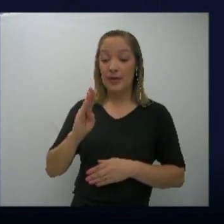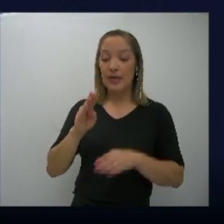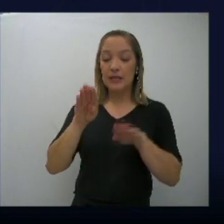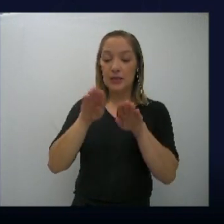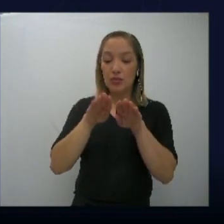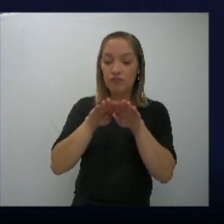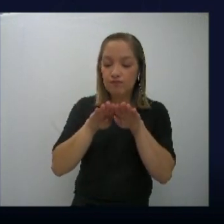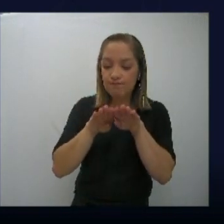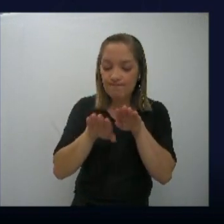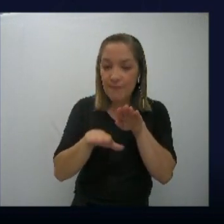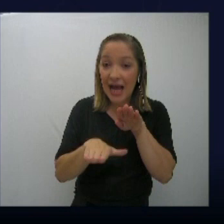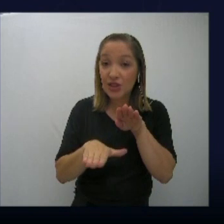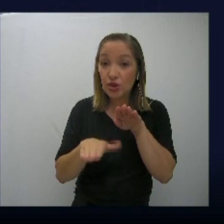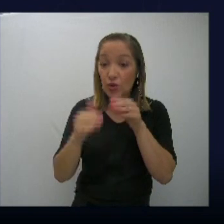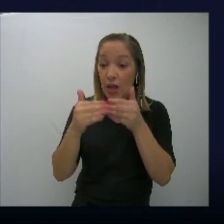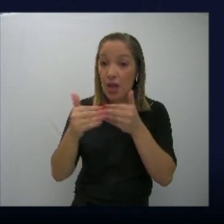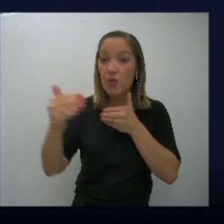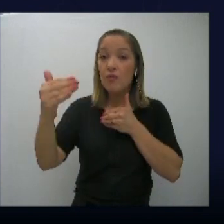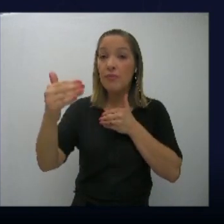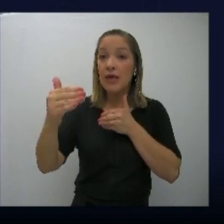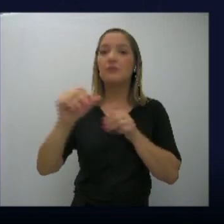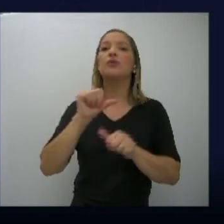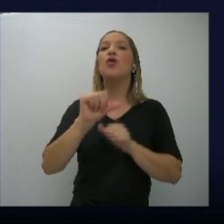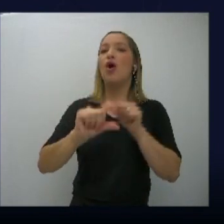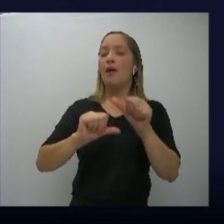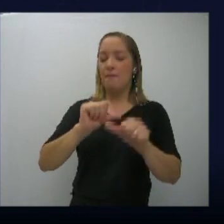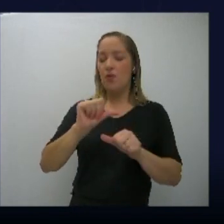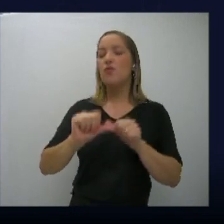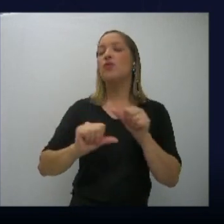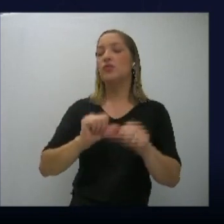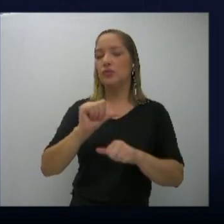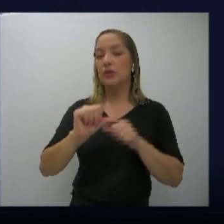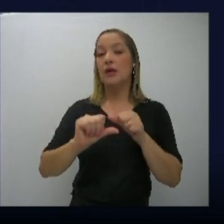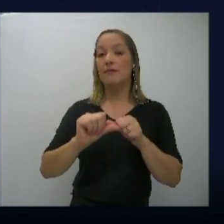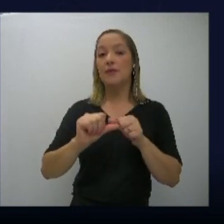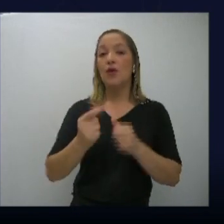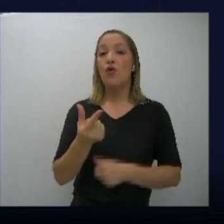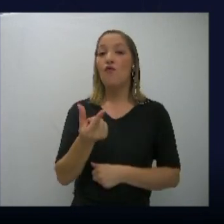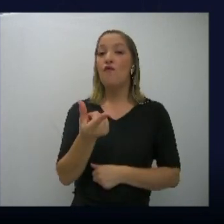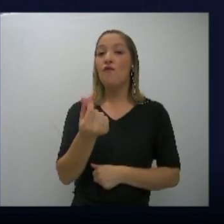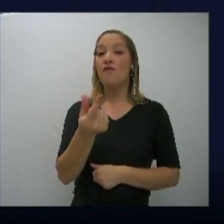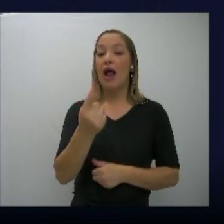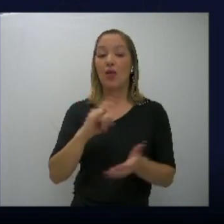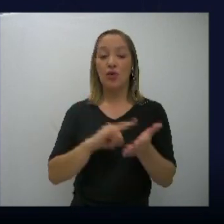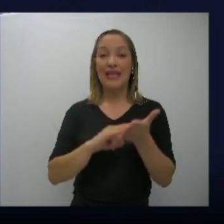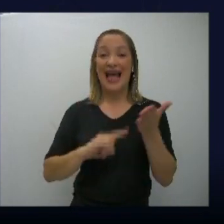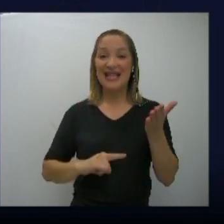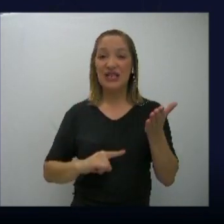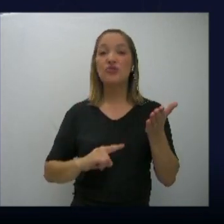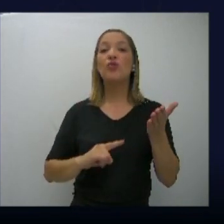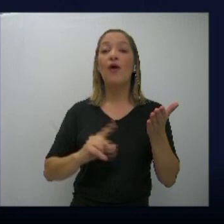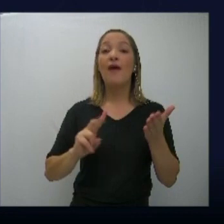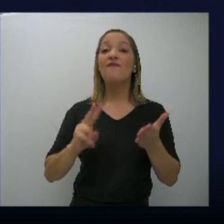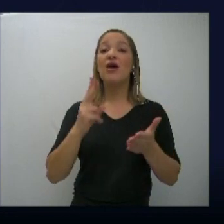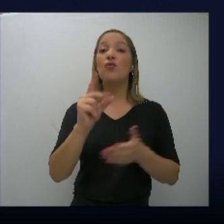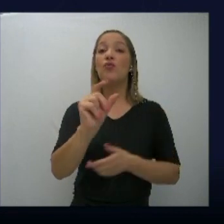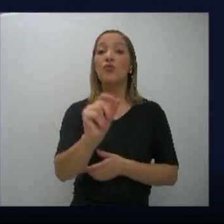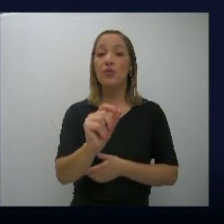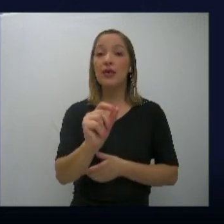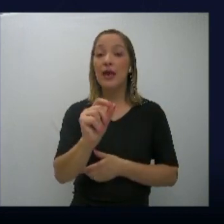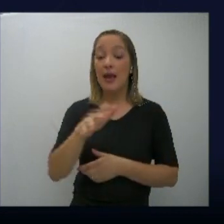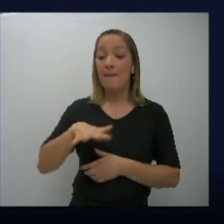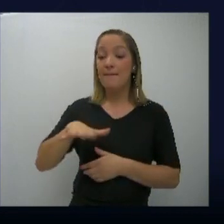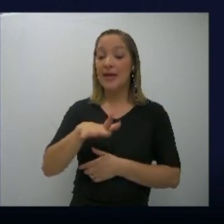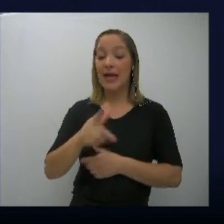esse Mix tende a mudar a então assim o que faz o preço das ações a se valorizar E o que faz Mercado de Capitais